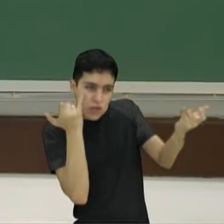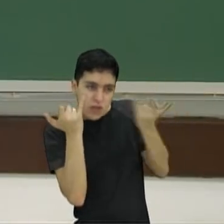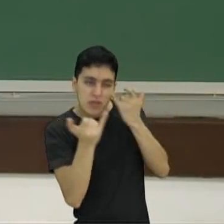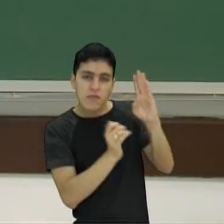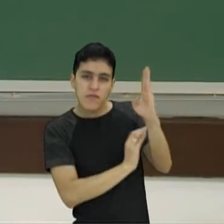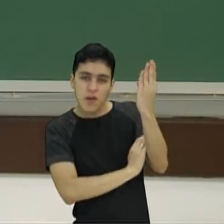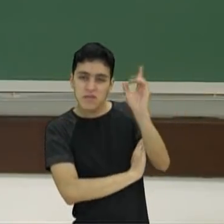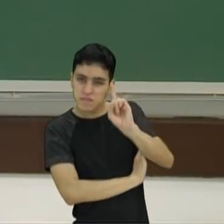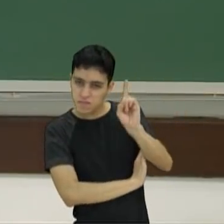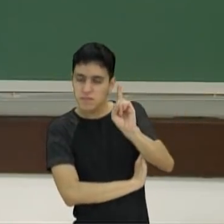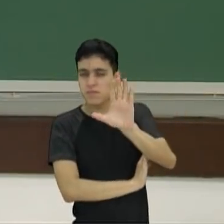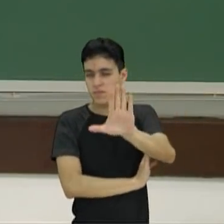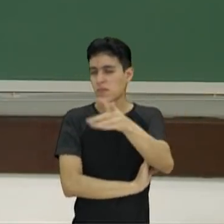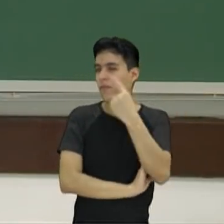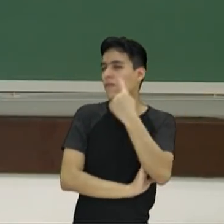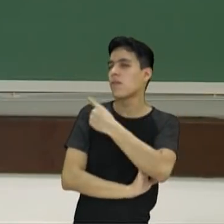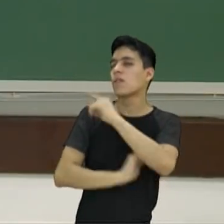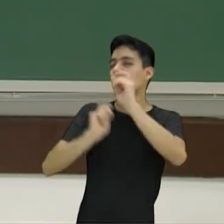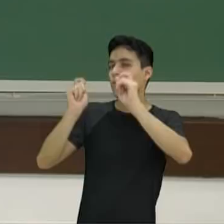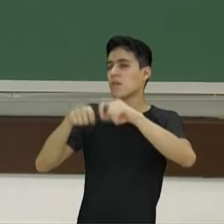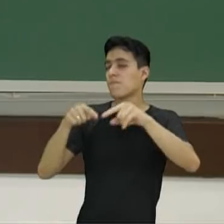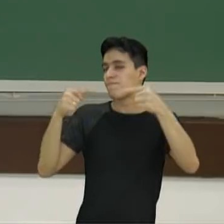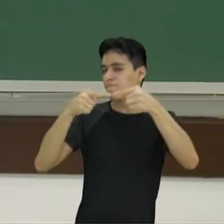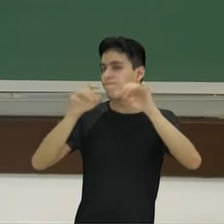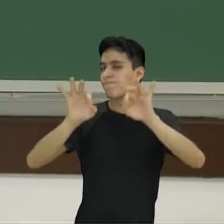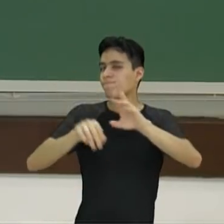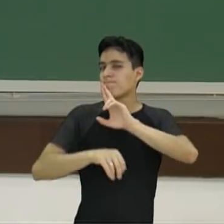ou não? Confira as possibilidades de resposta.